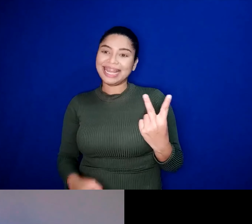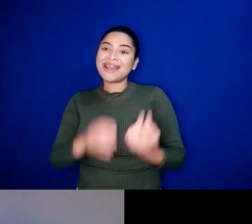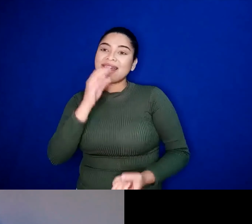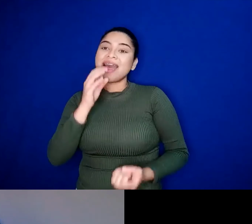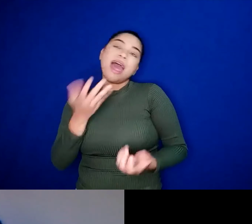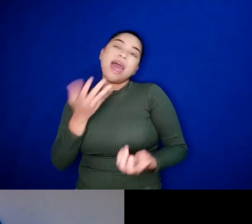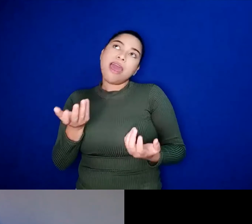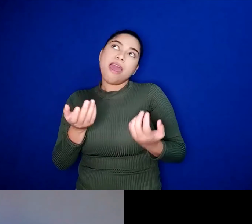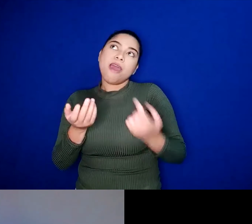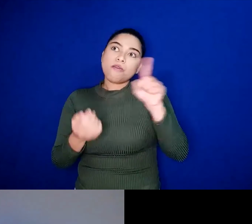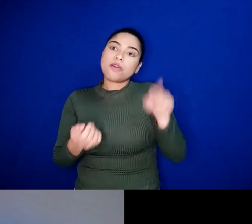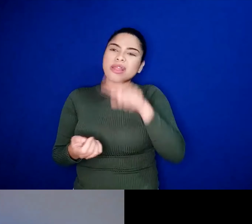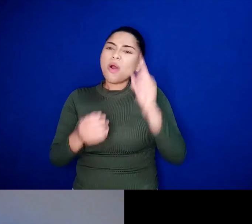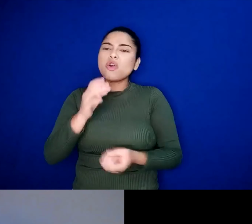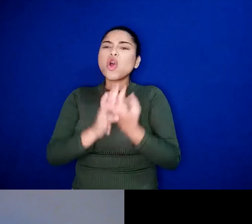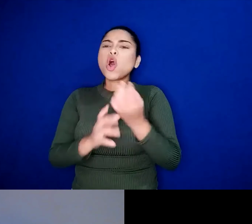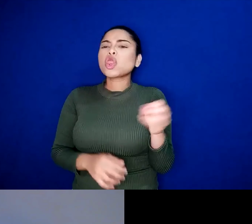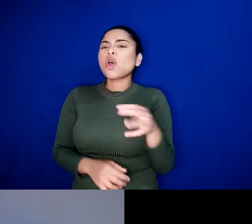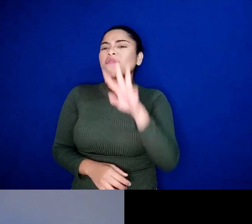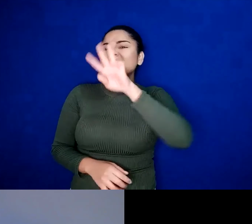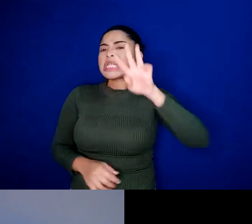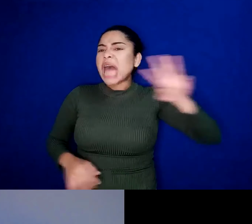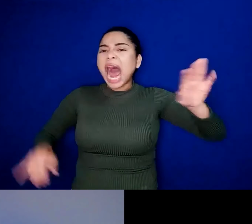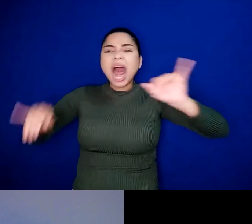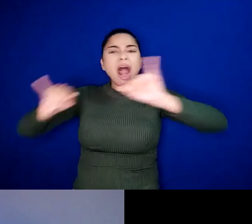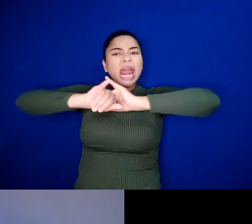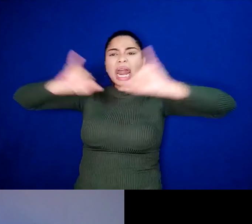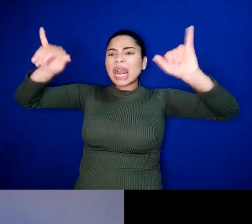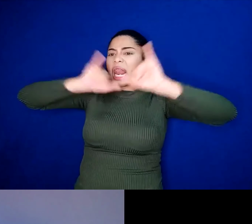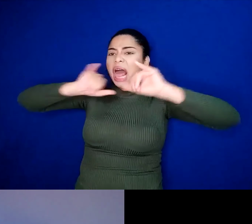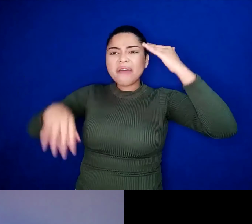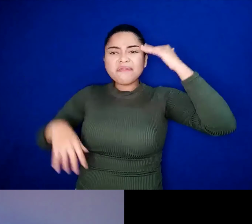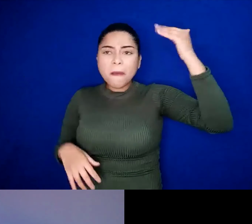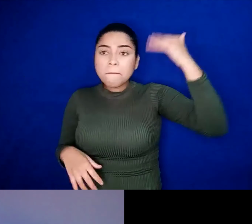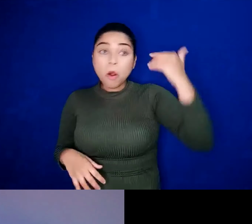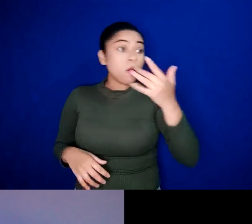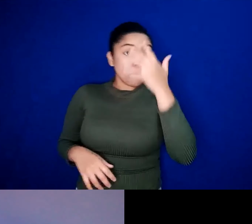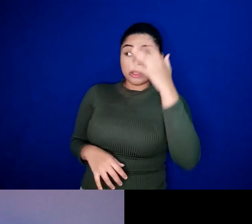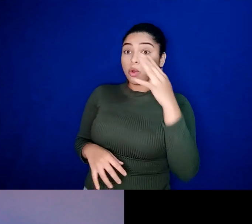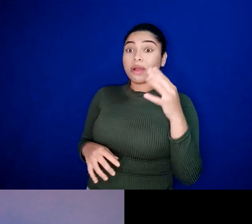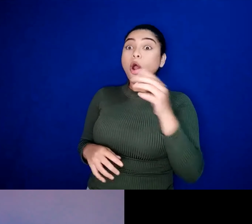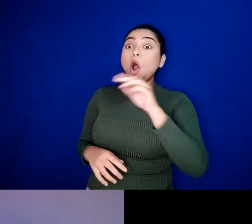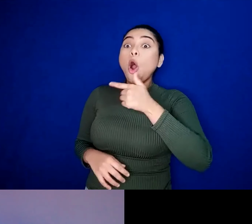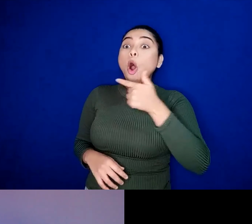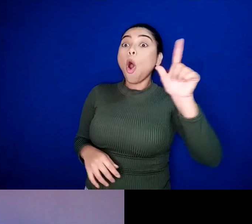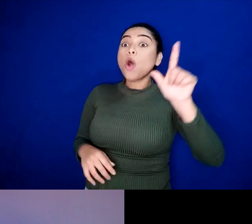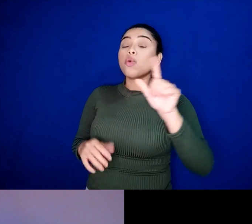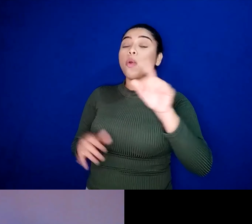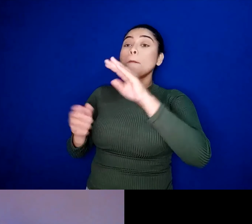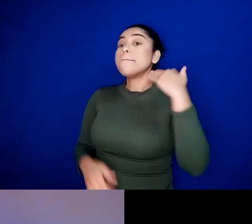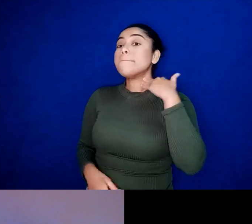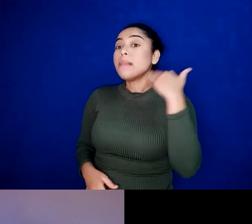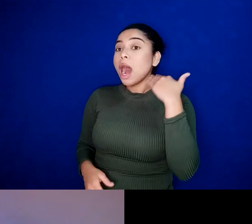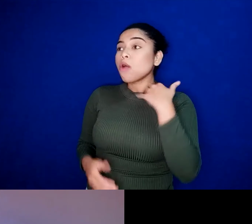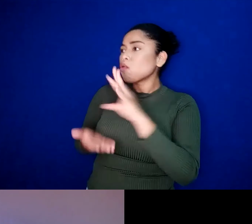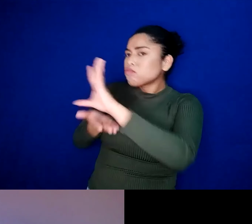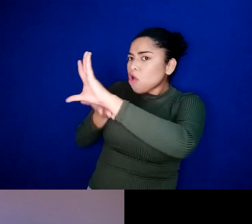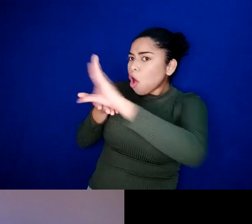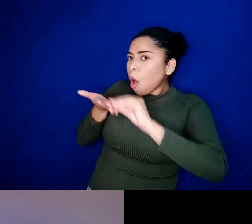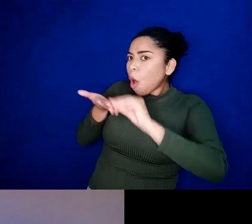na época que foi um sucesso forem benchmark para os outros bancos etc e aí eu fui num evento chamado front in Sampa